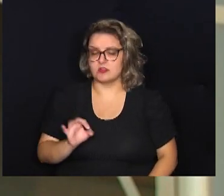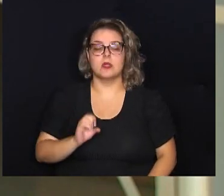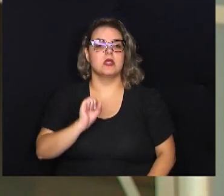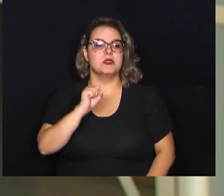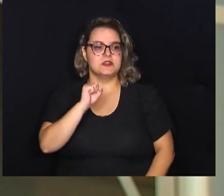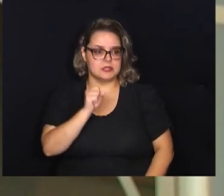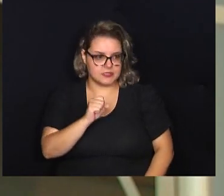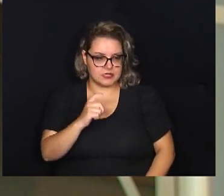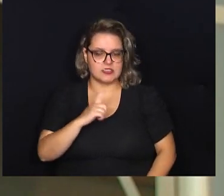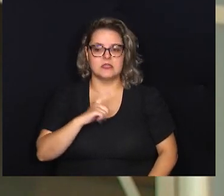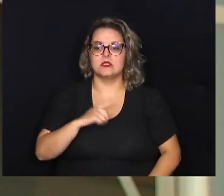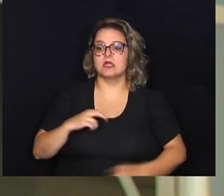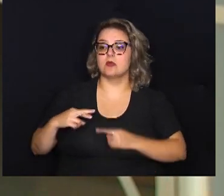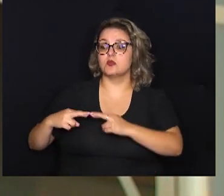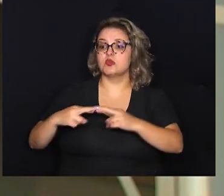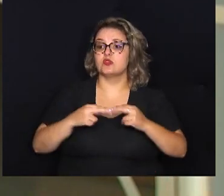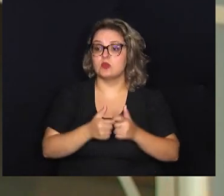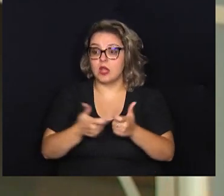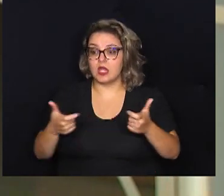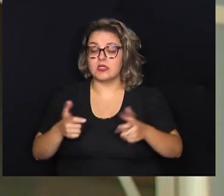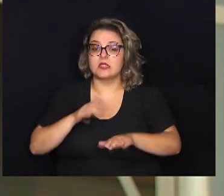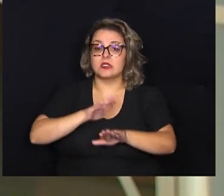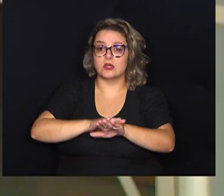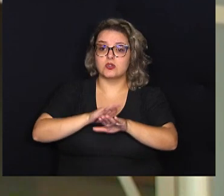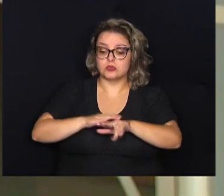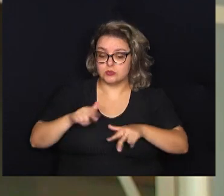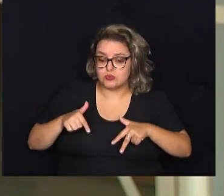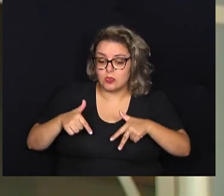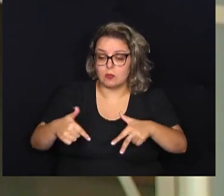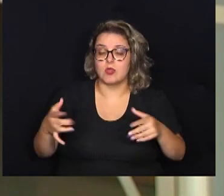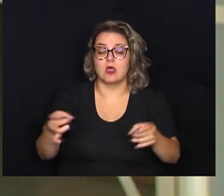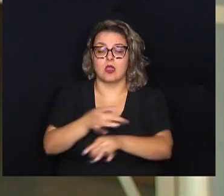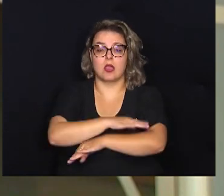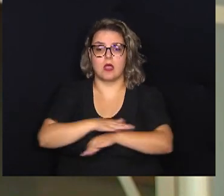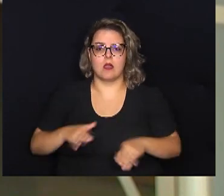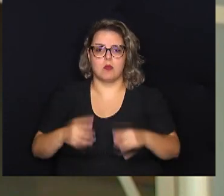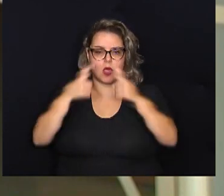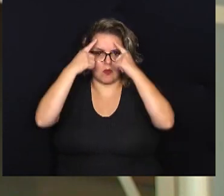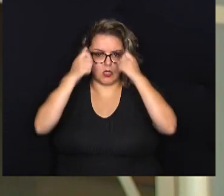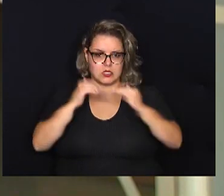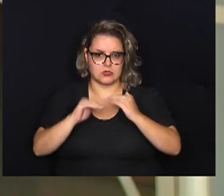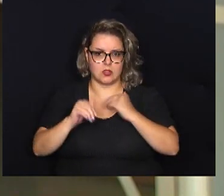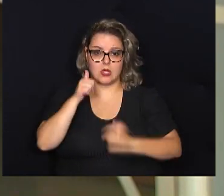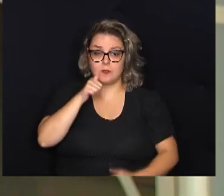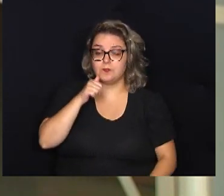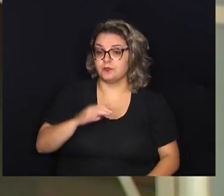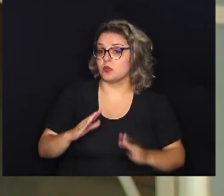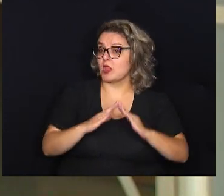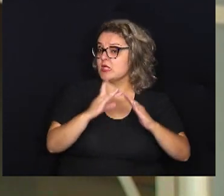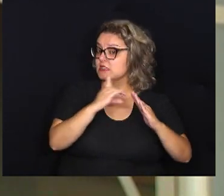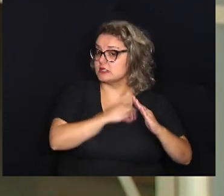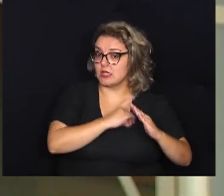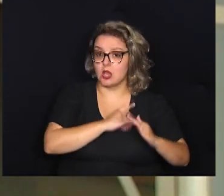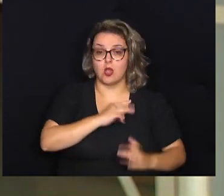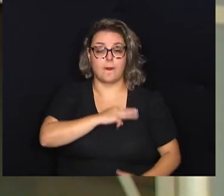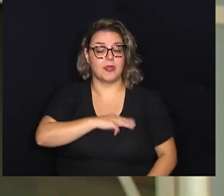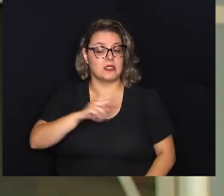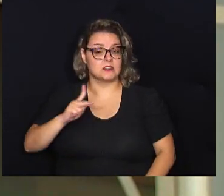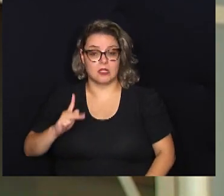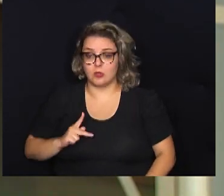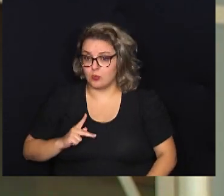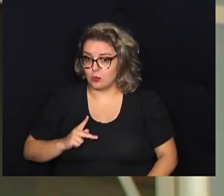temos uma grande rede que atua no combate à violência contra a mulher. Então, as delegacias, o Ministério